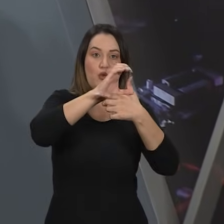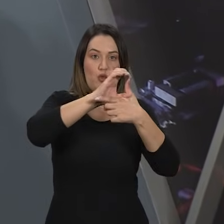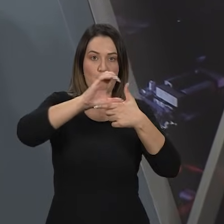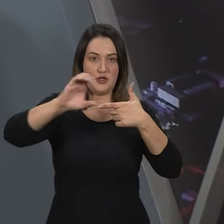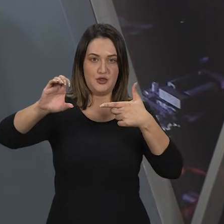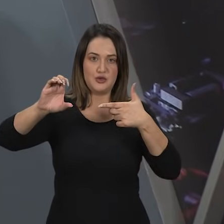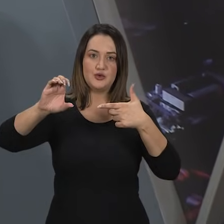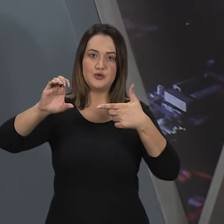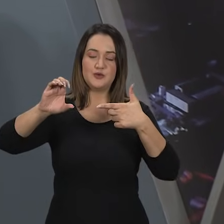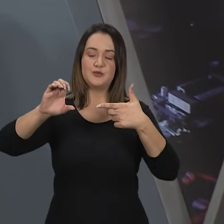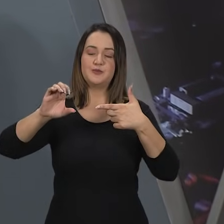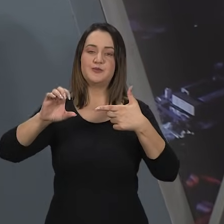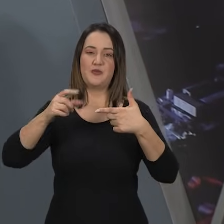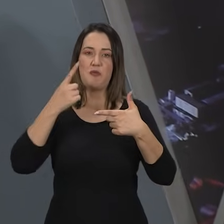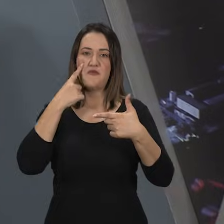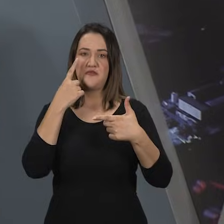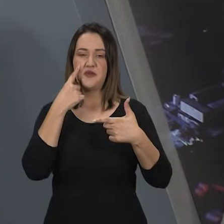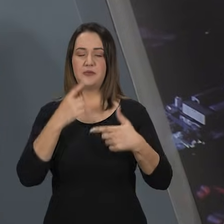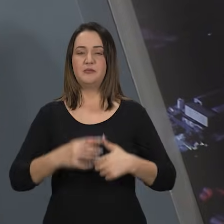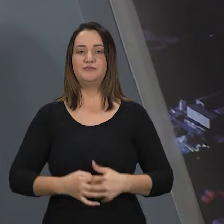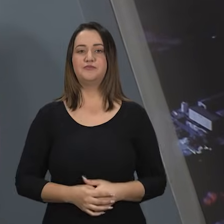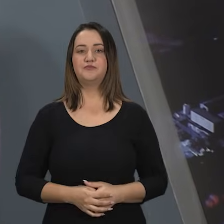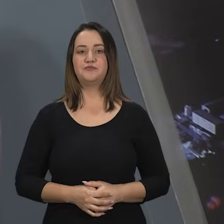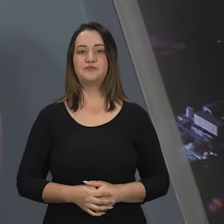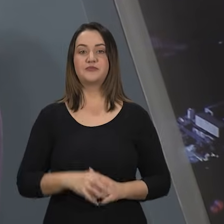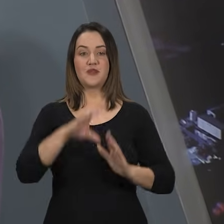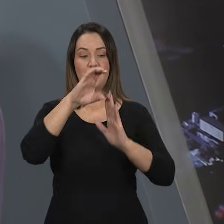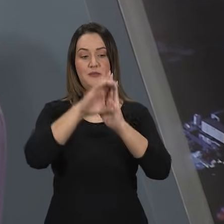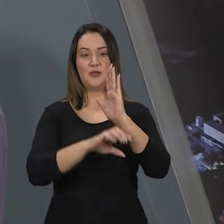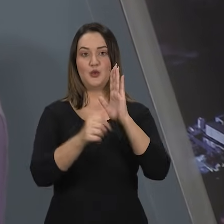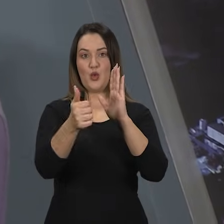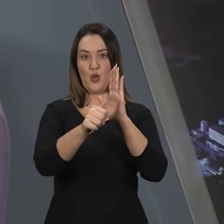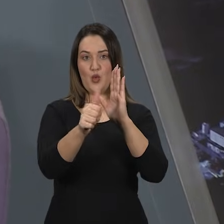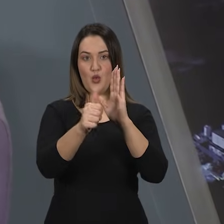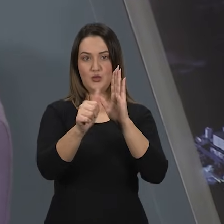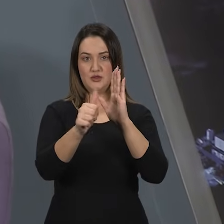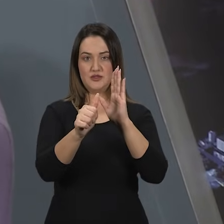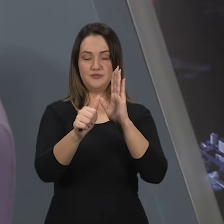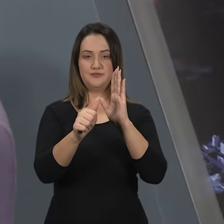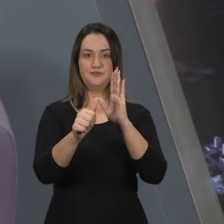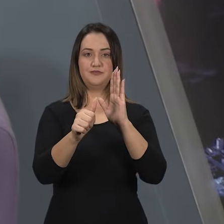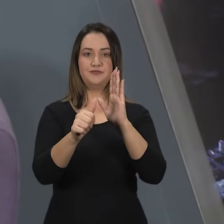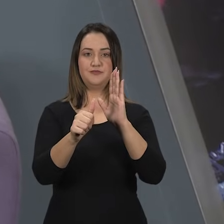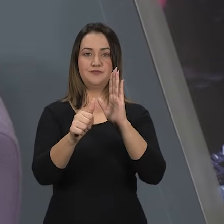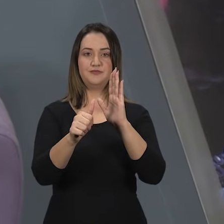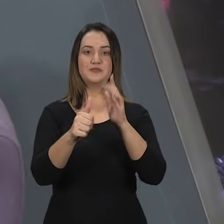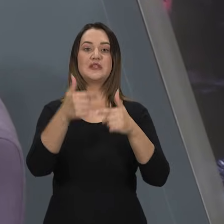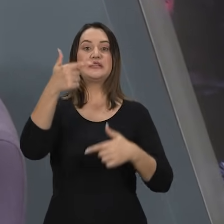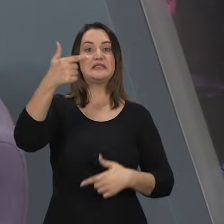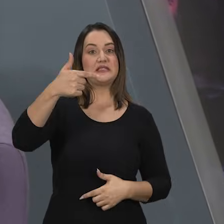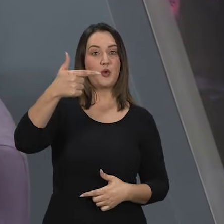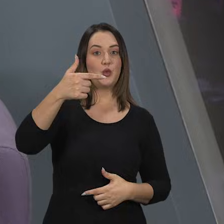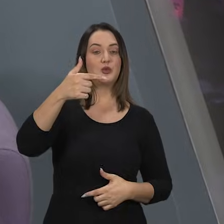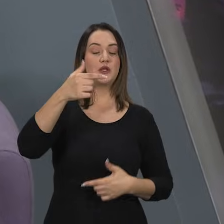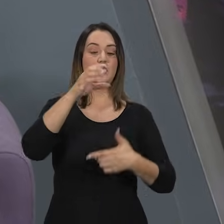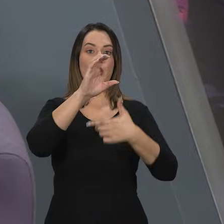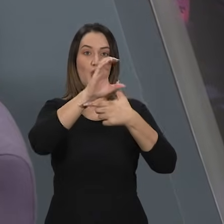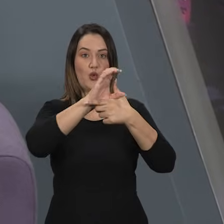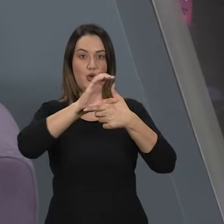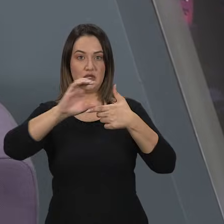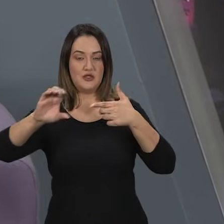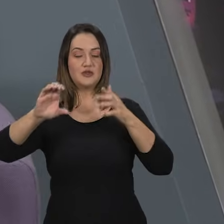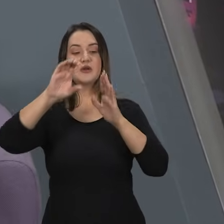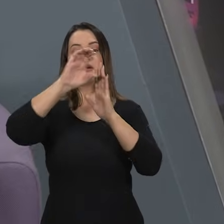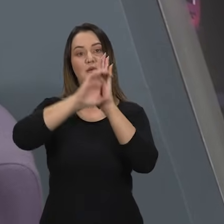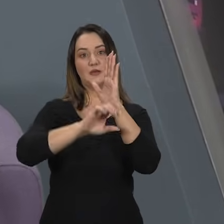no capítulo, vamos pegar aqui, no capítulo 11, 2 Coríntios, capítulo 11, vamos